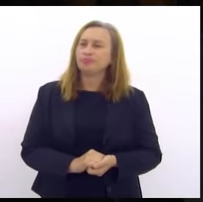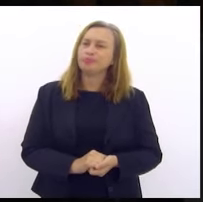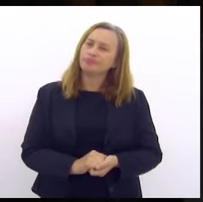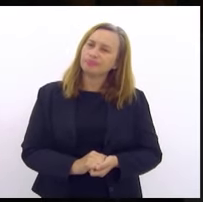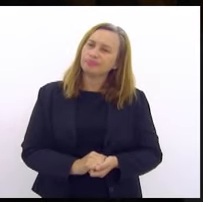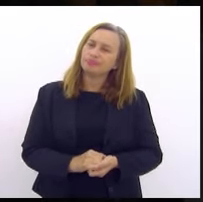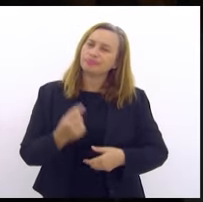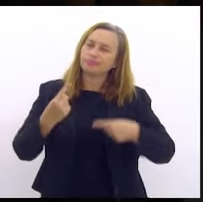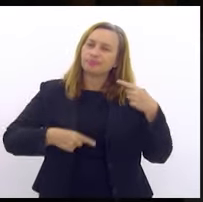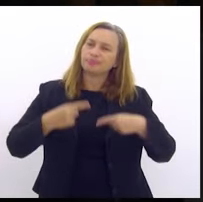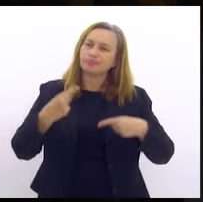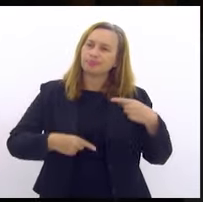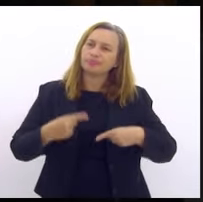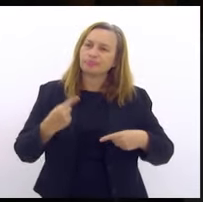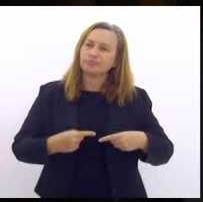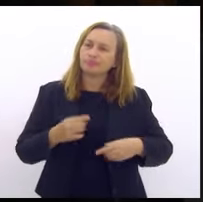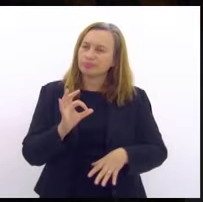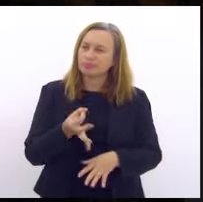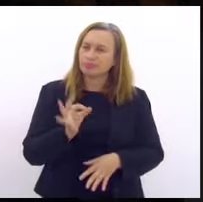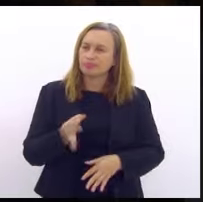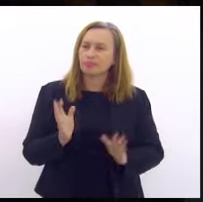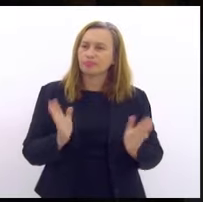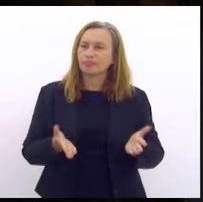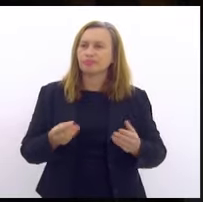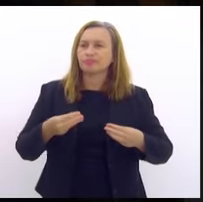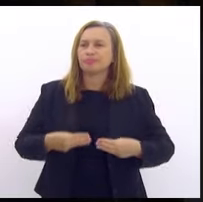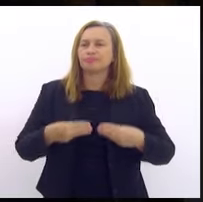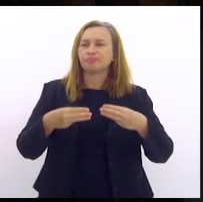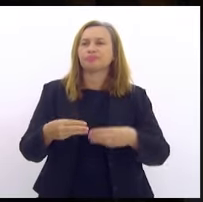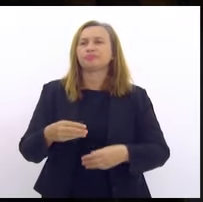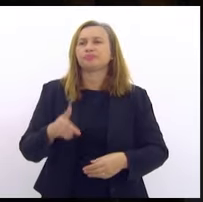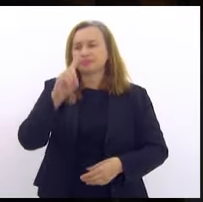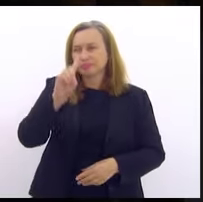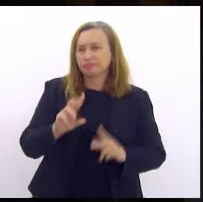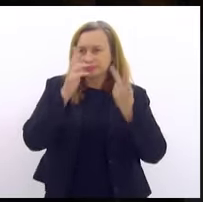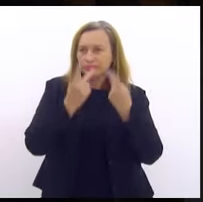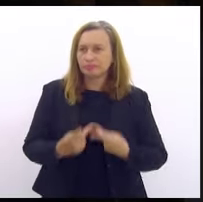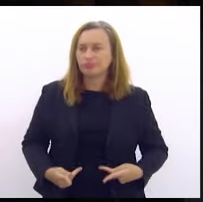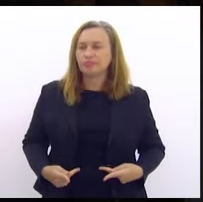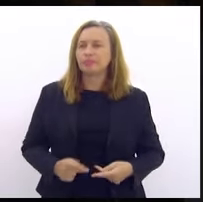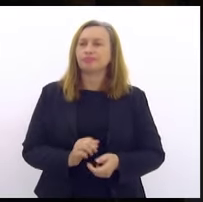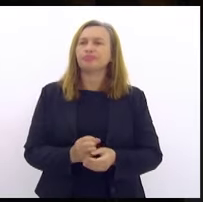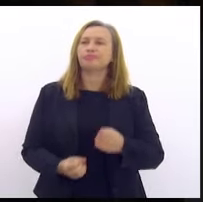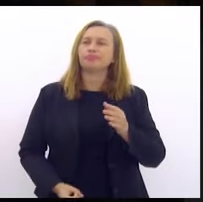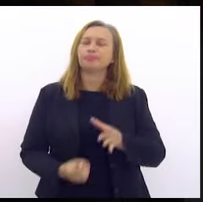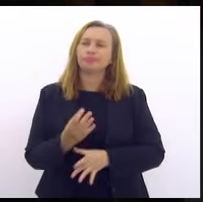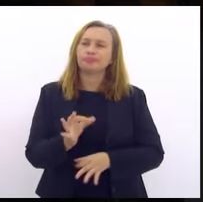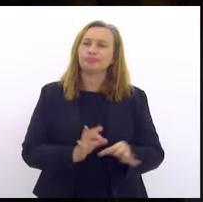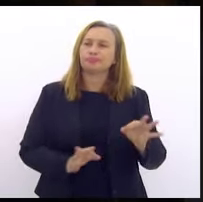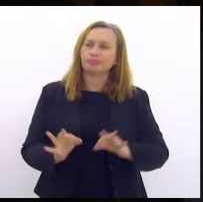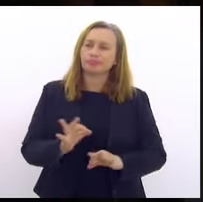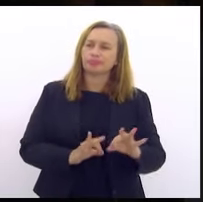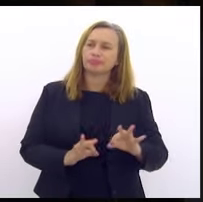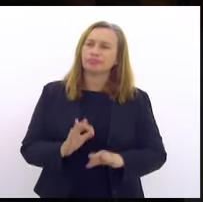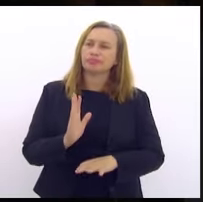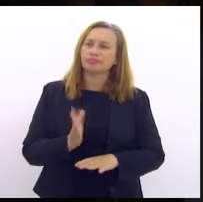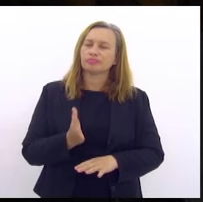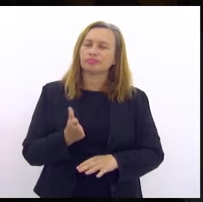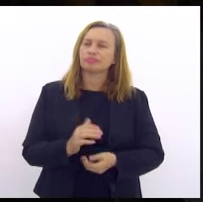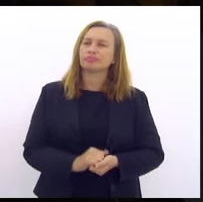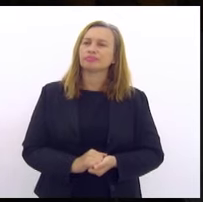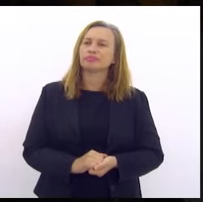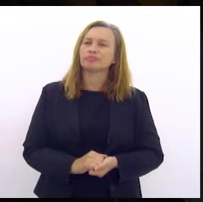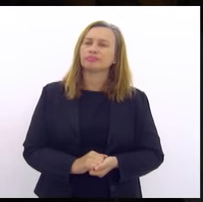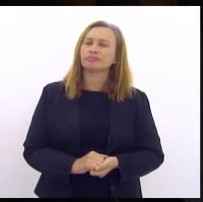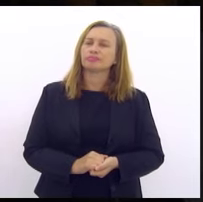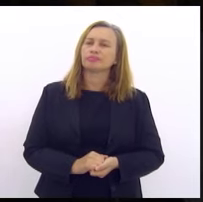Existem políticas adequadas. Hoje, o Ministério dos Direitos Humanos lança um programa que já está